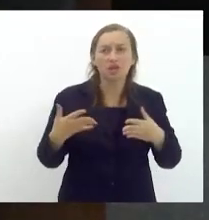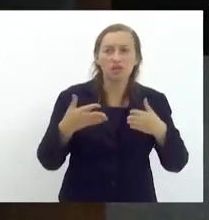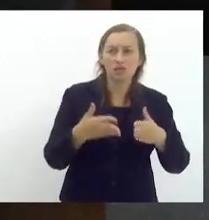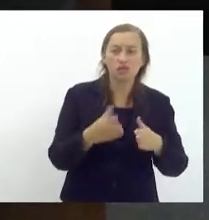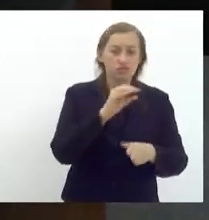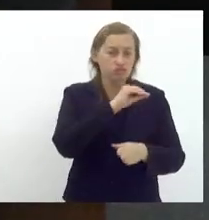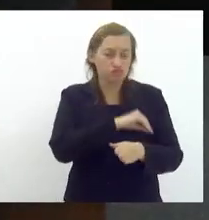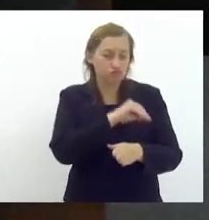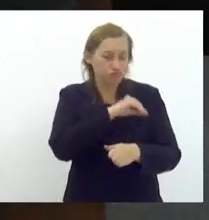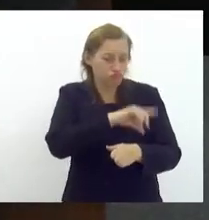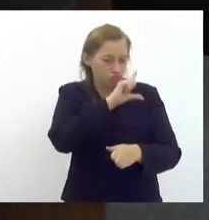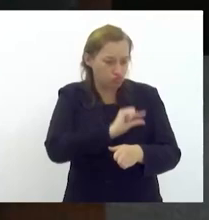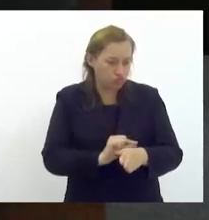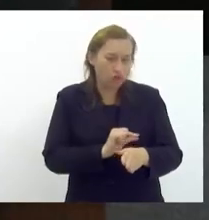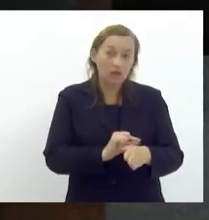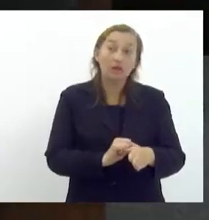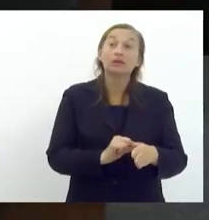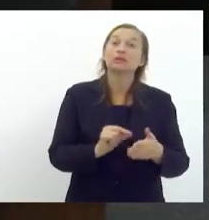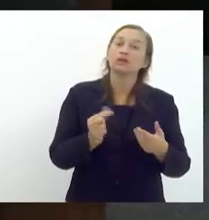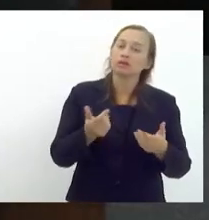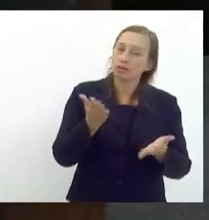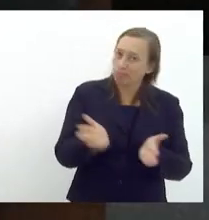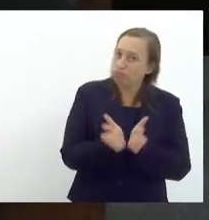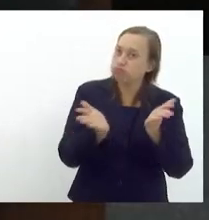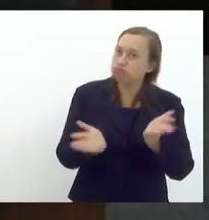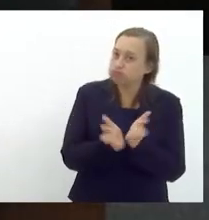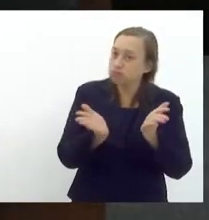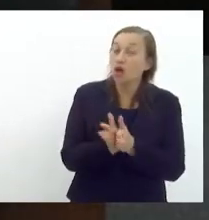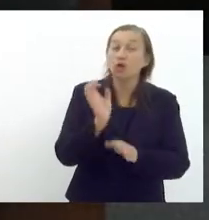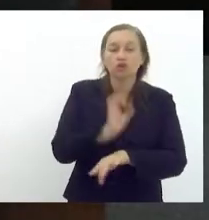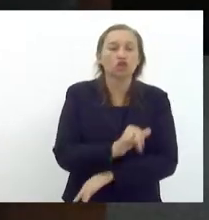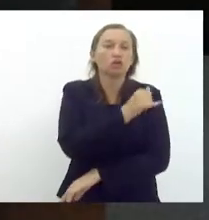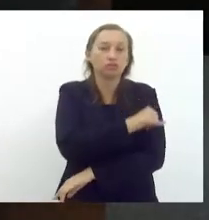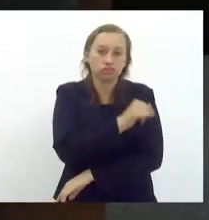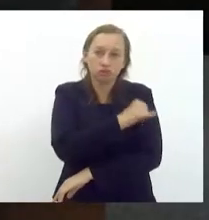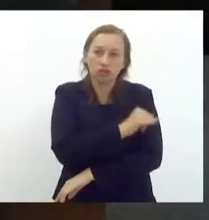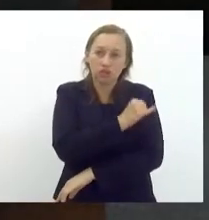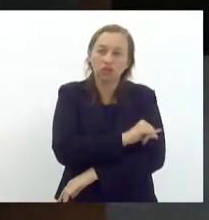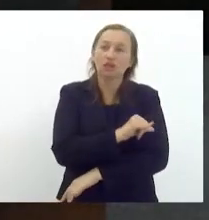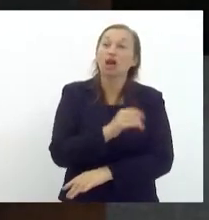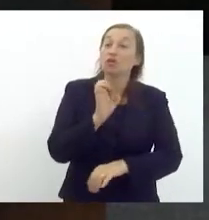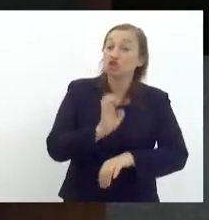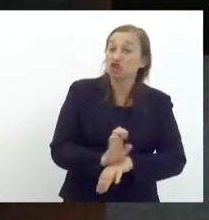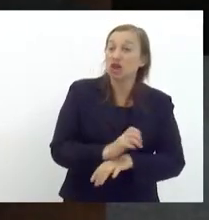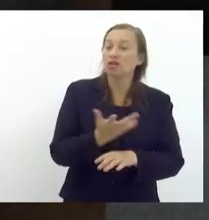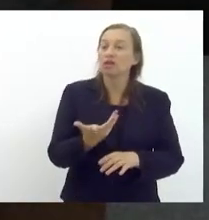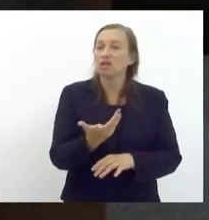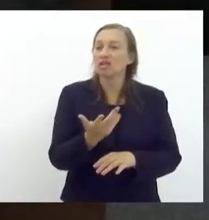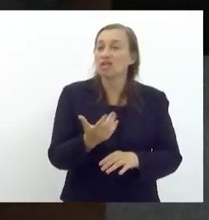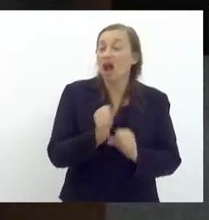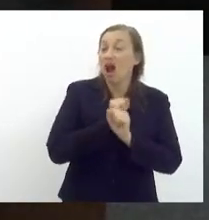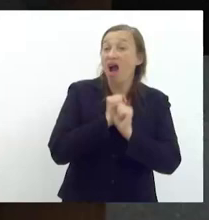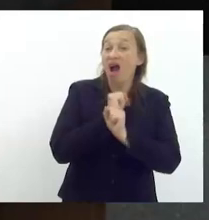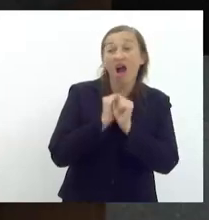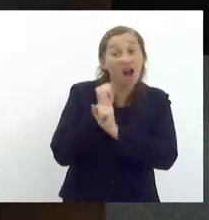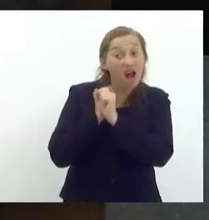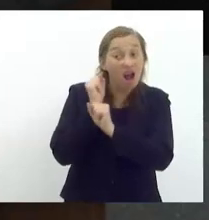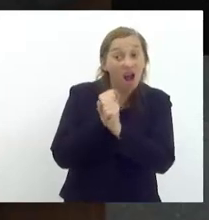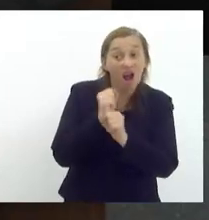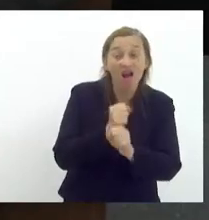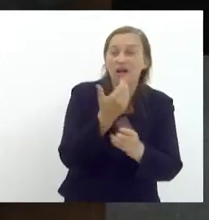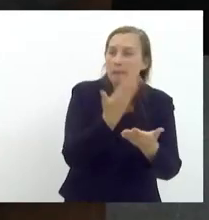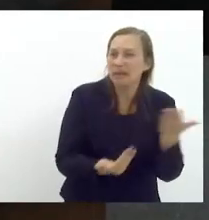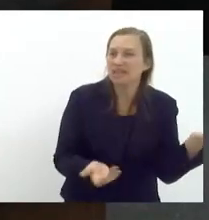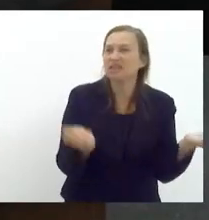de renda que resultam em extrema pobreza o estado do Rio de Janeiro é um estado que há muitos anos vem perdendo